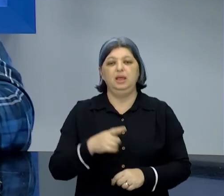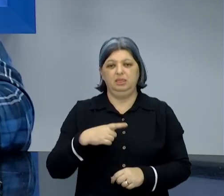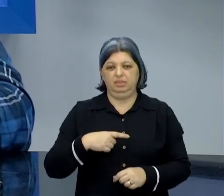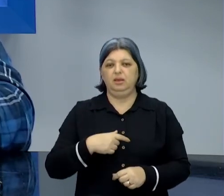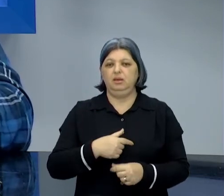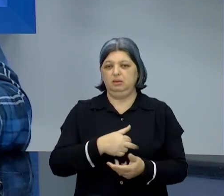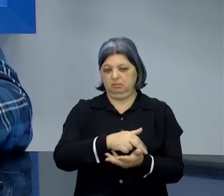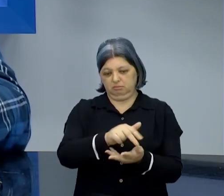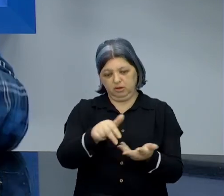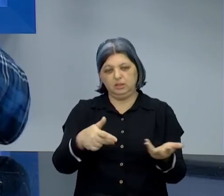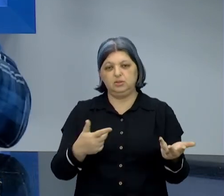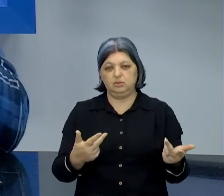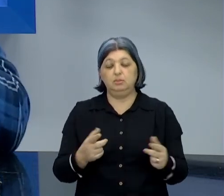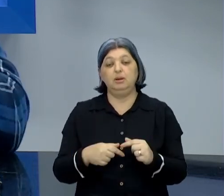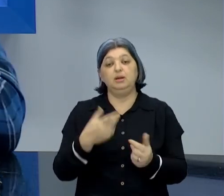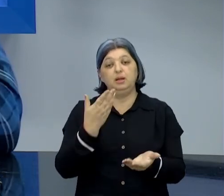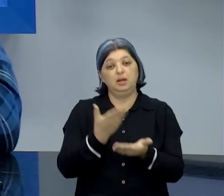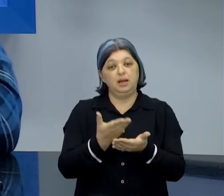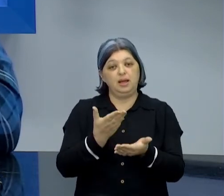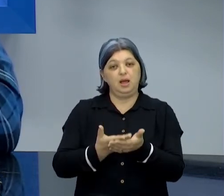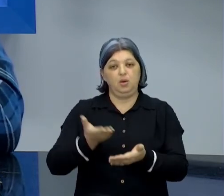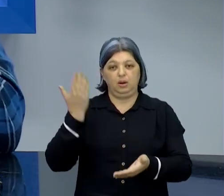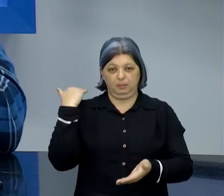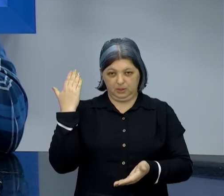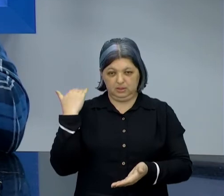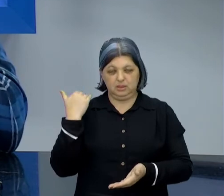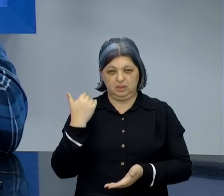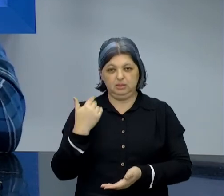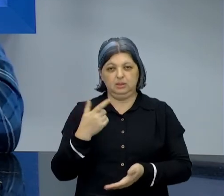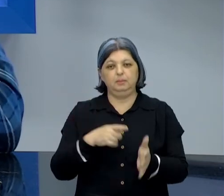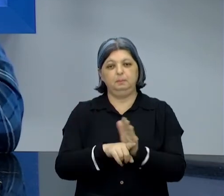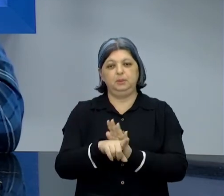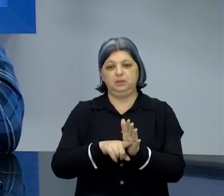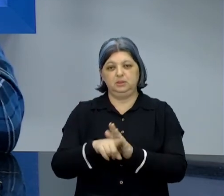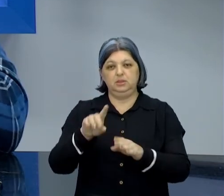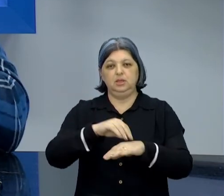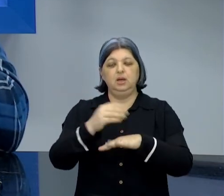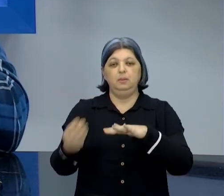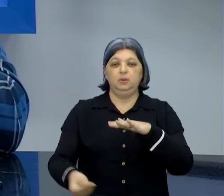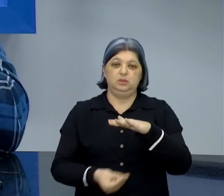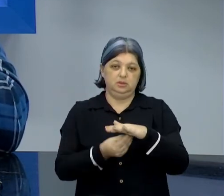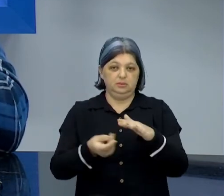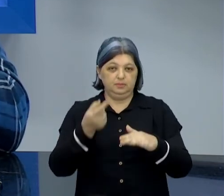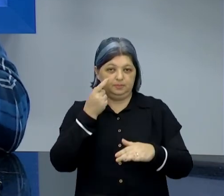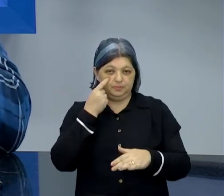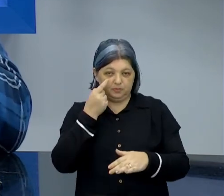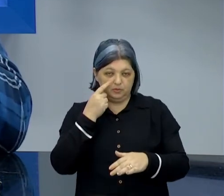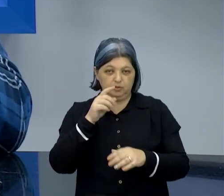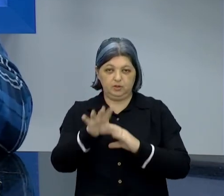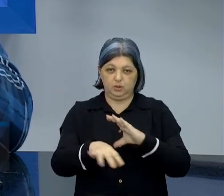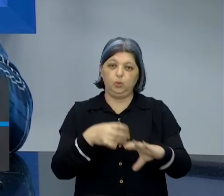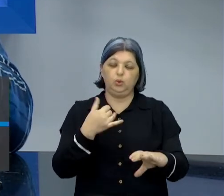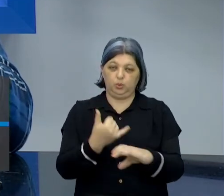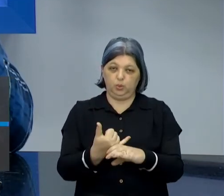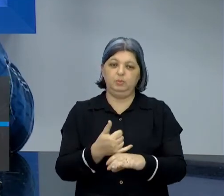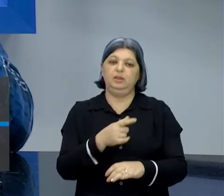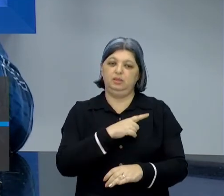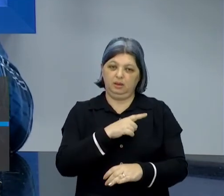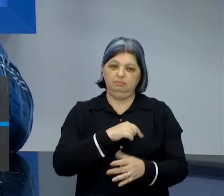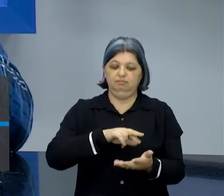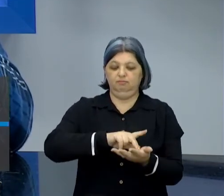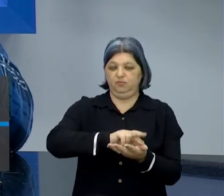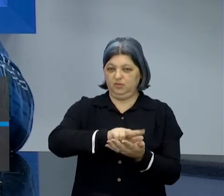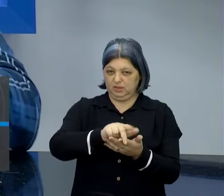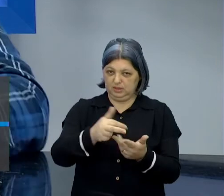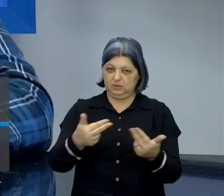mas vocês podem ver eles na aula anterior, tá? Então pesquisa lá no repositório, vê lá no YouTube, que tem vários itens